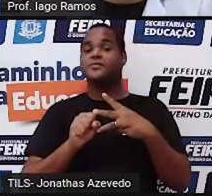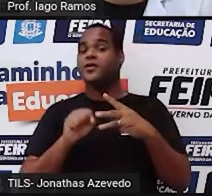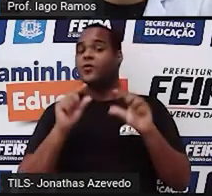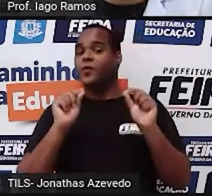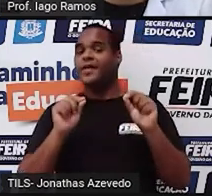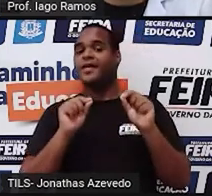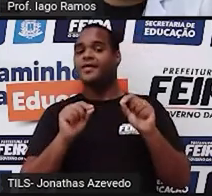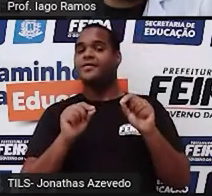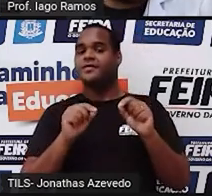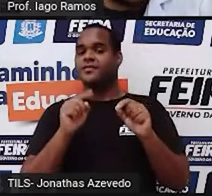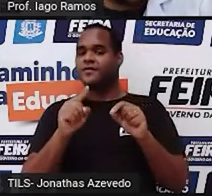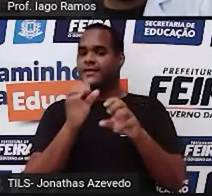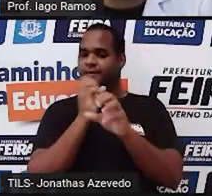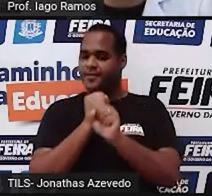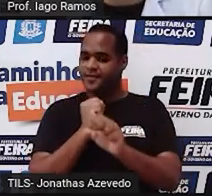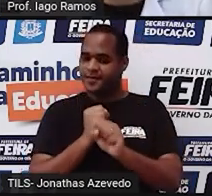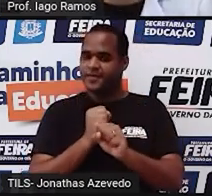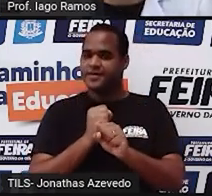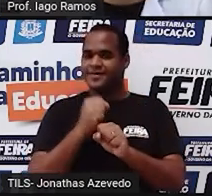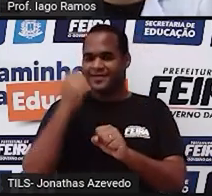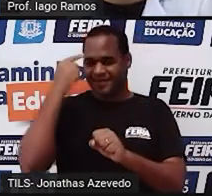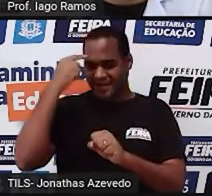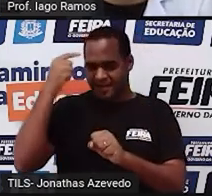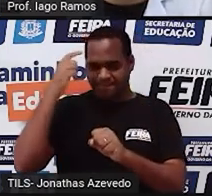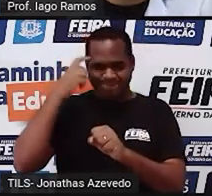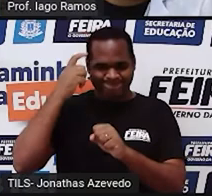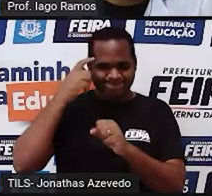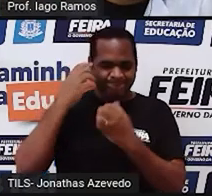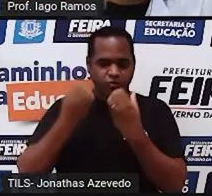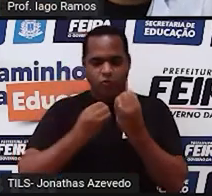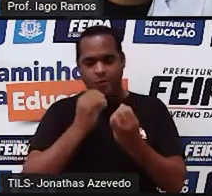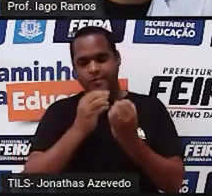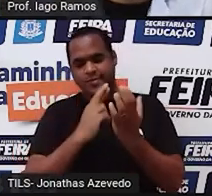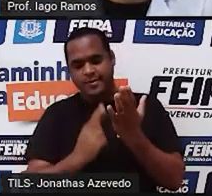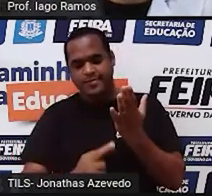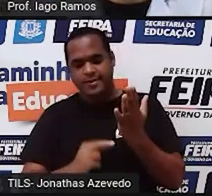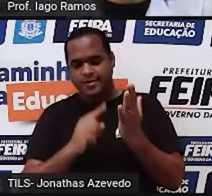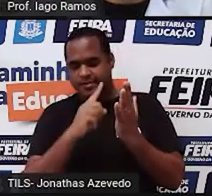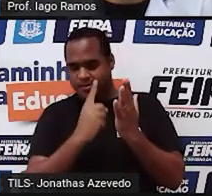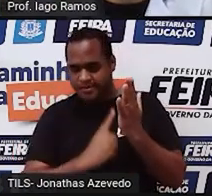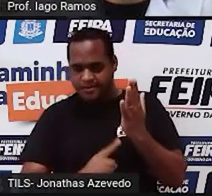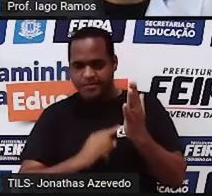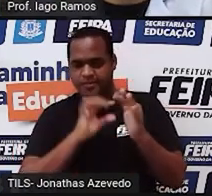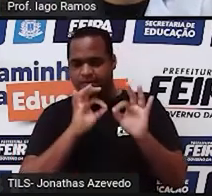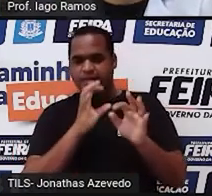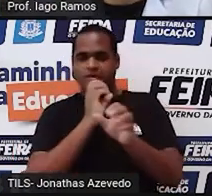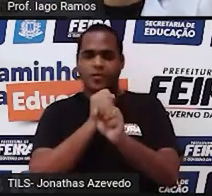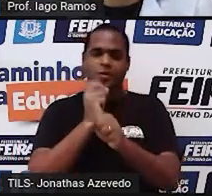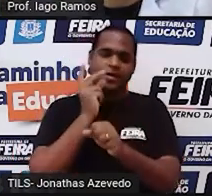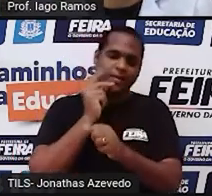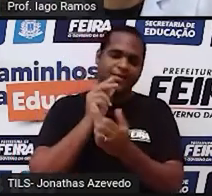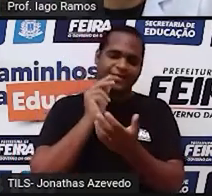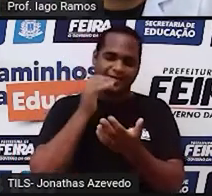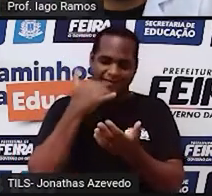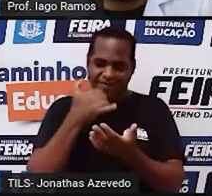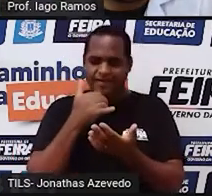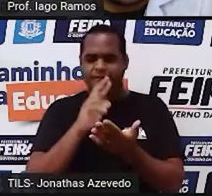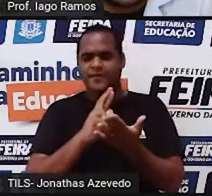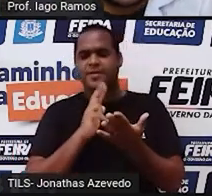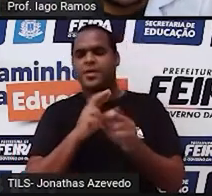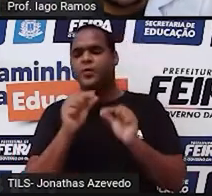aí você tá calculando você tá fazendo seus faz cunhos suas continha sair para ver o que que dá